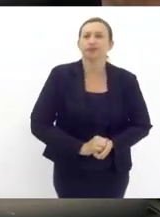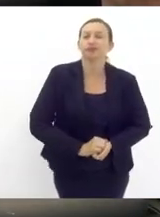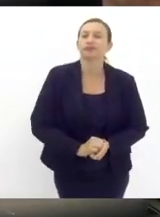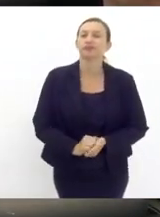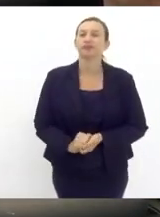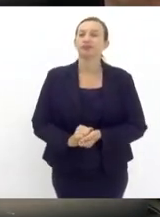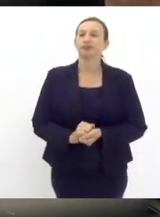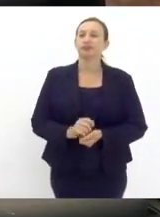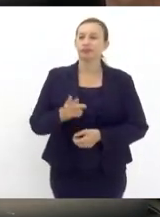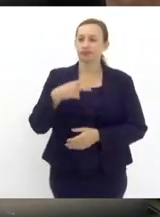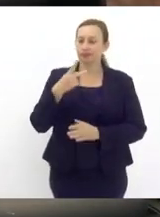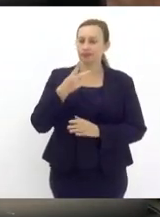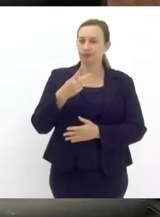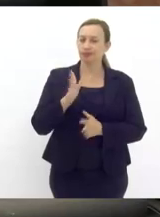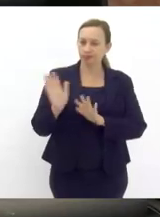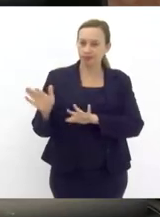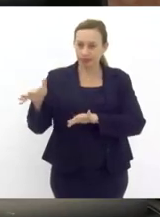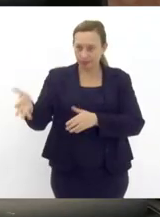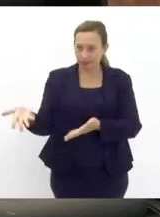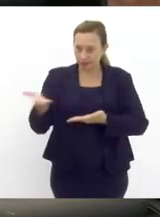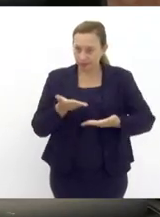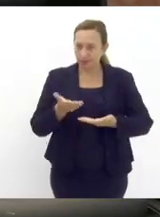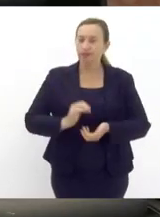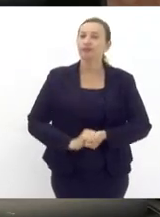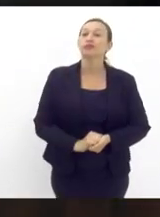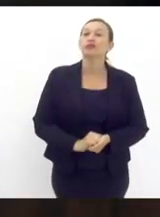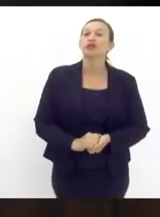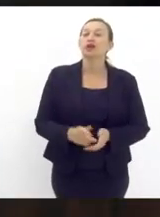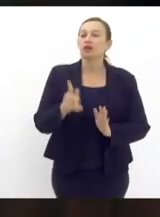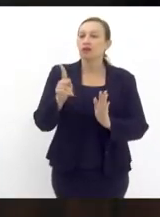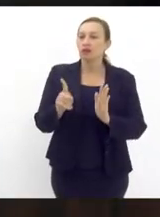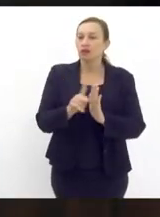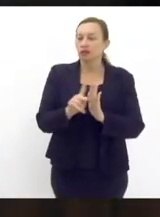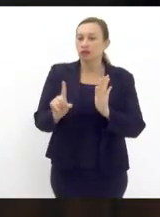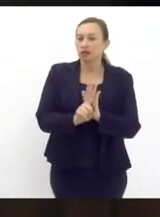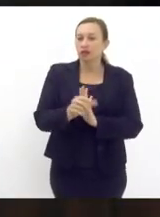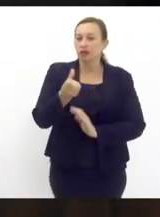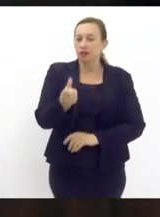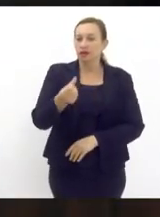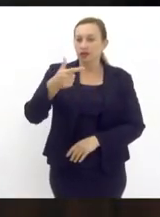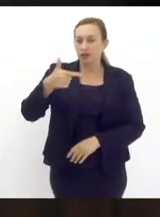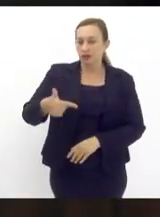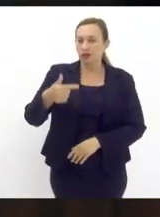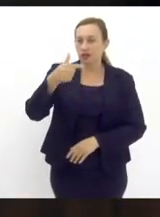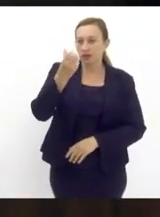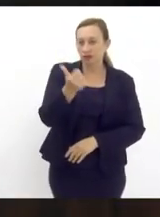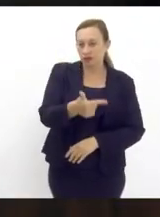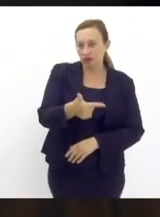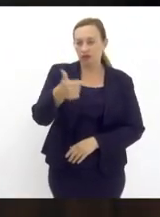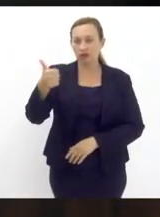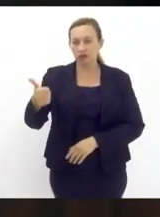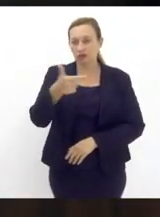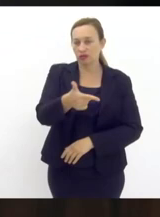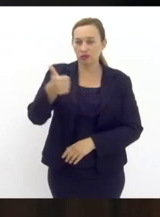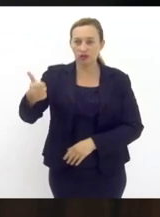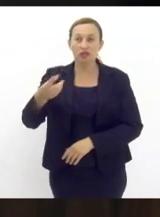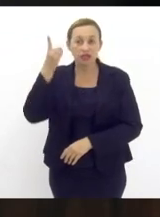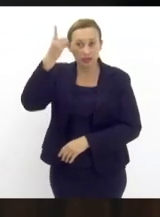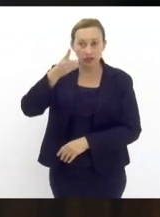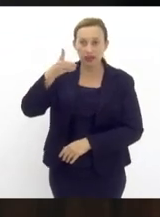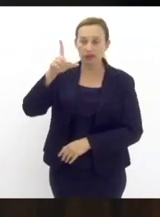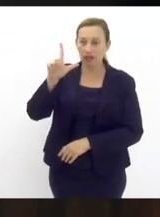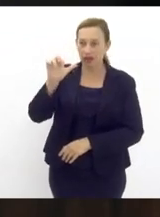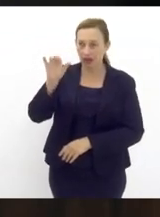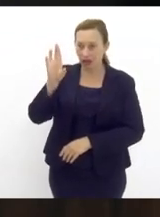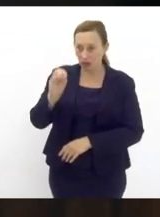de cantar a pauta que já chamo você delícia projeto de lei número 62 21 de 22 de autores deputado Léo